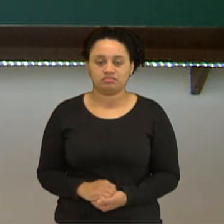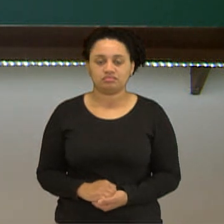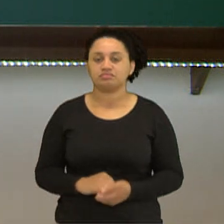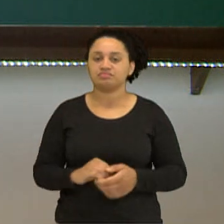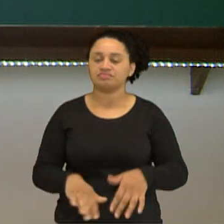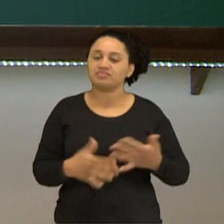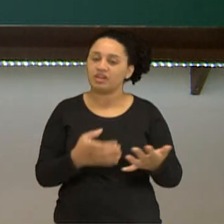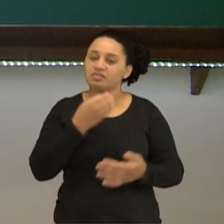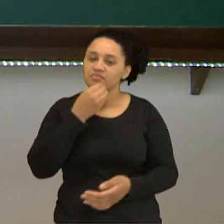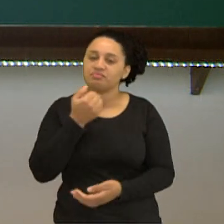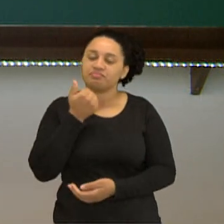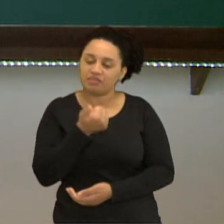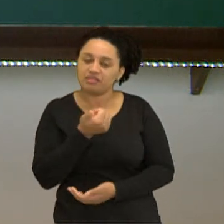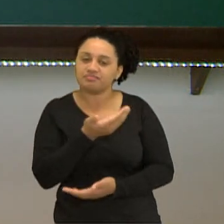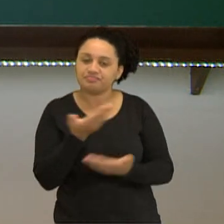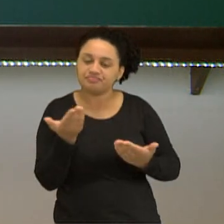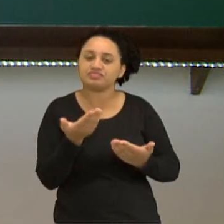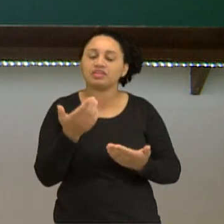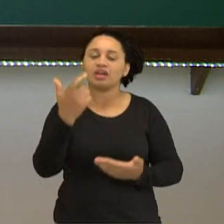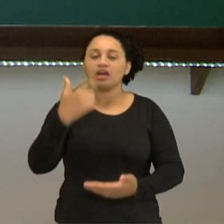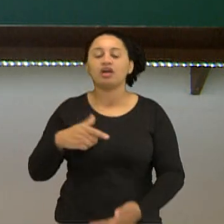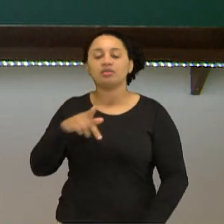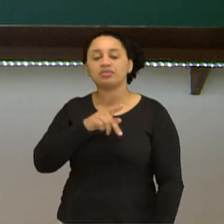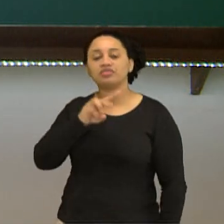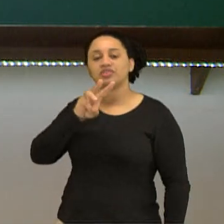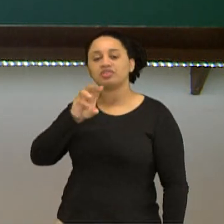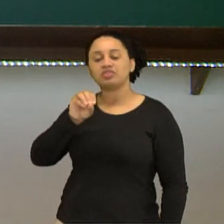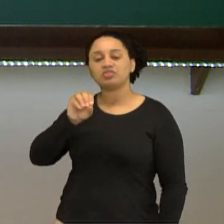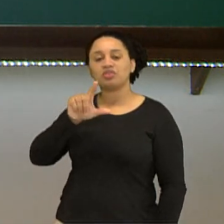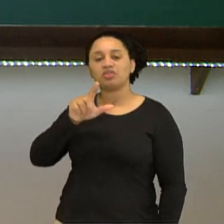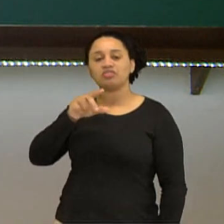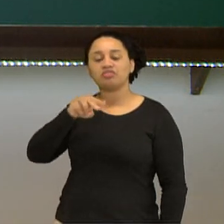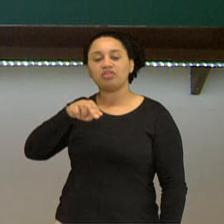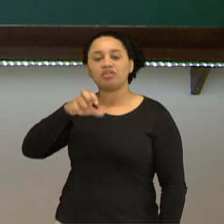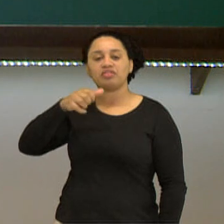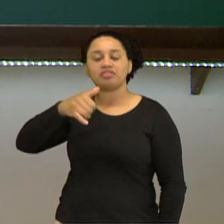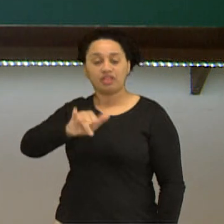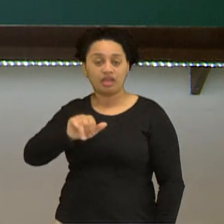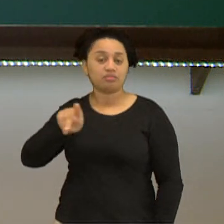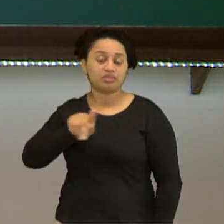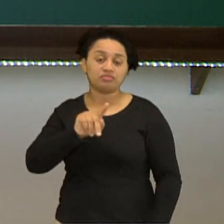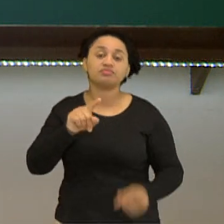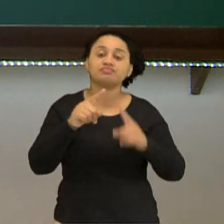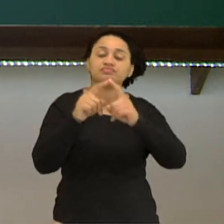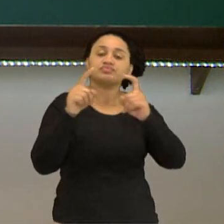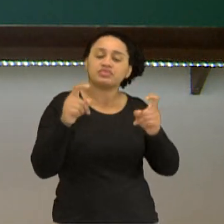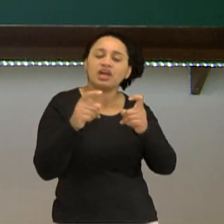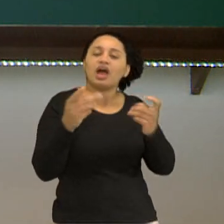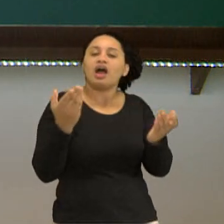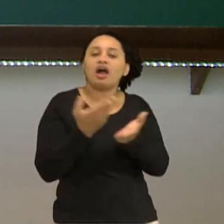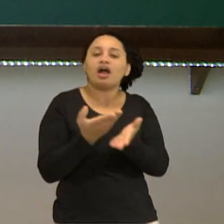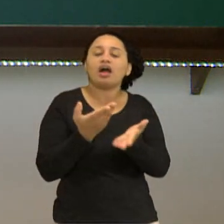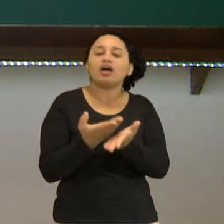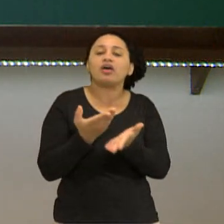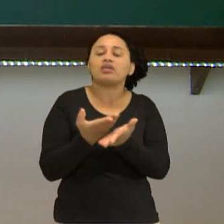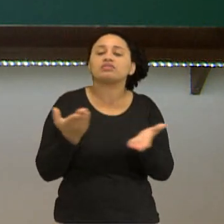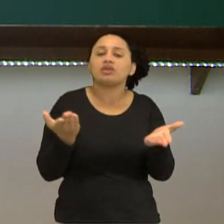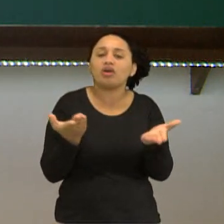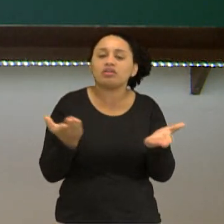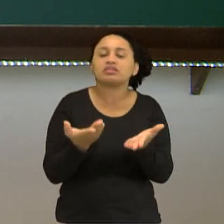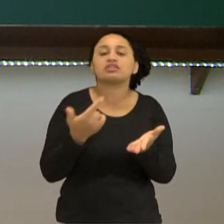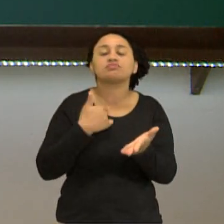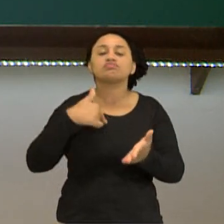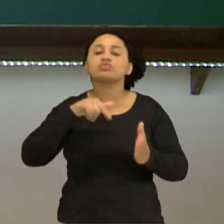E aí, pessoal, tudo bem com vocês? Aqui é o professor Volney, sou professor de ciências, estou aqui para mais uma aula onde